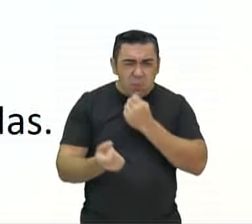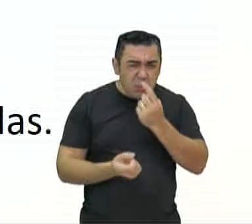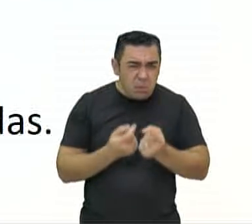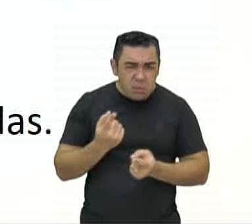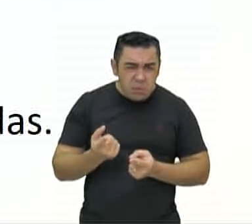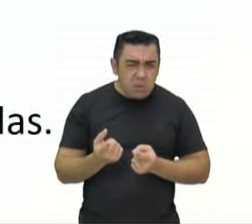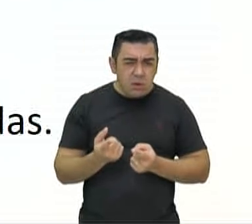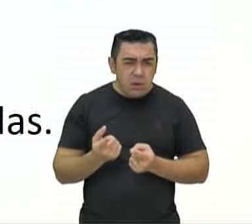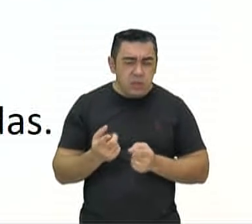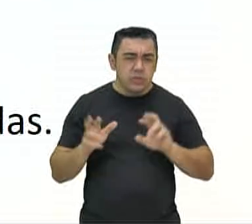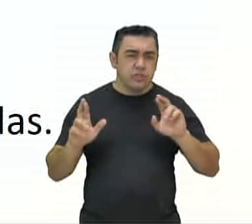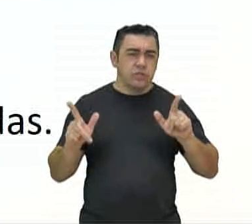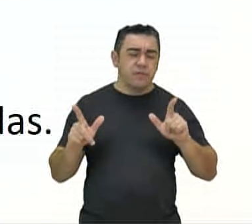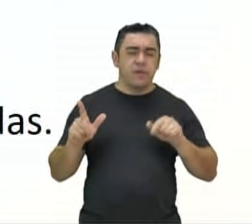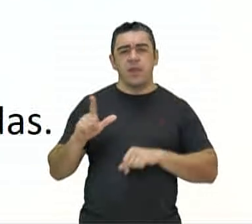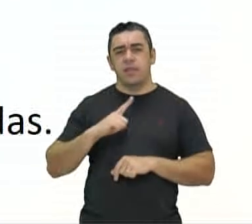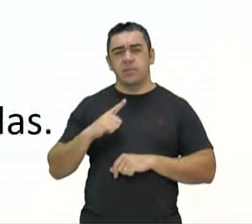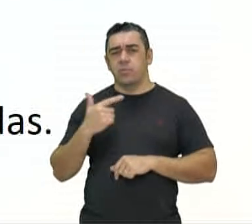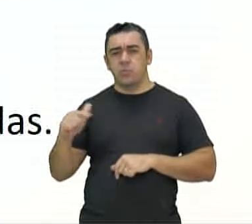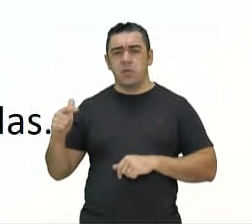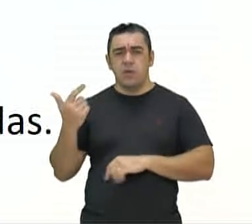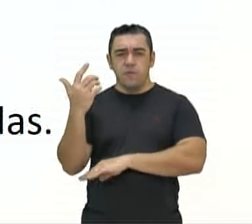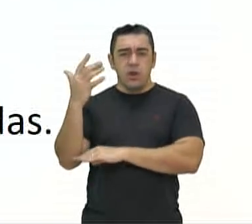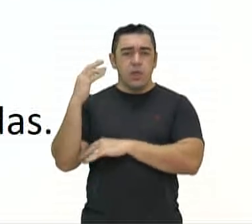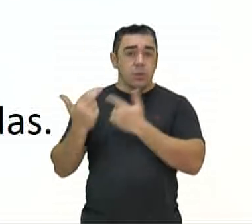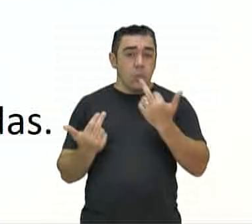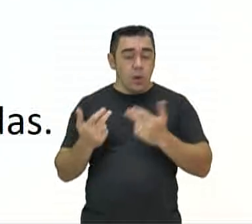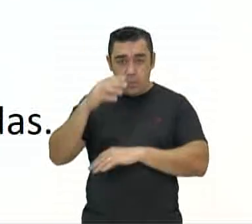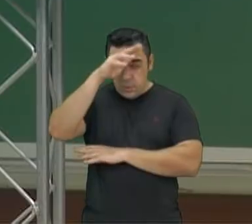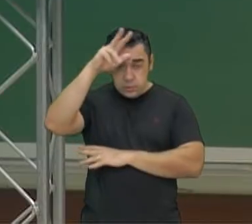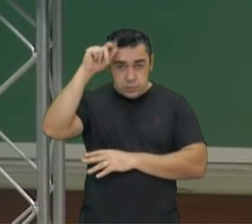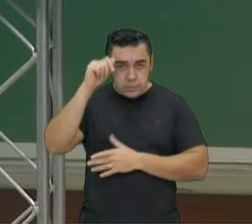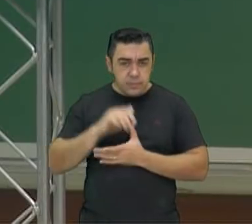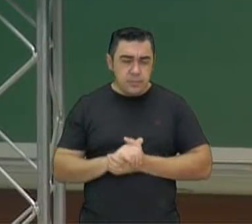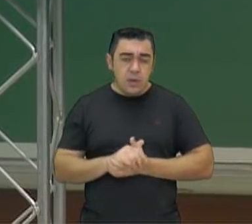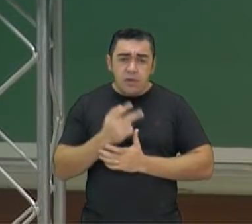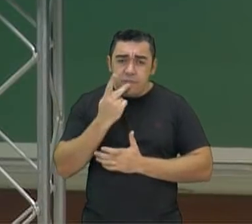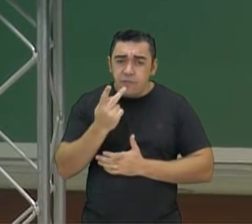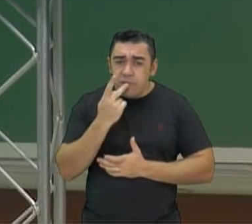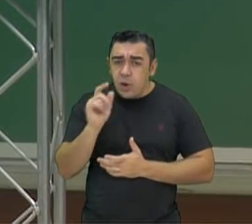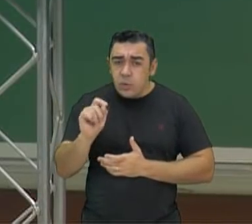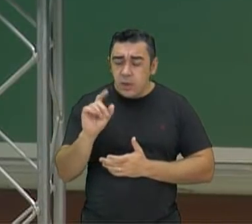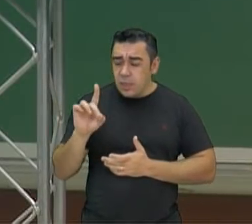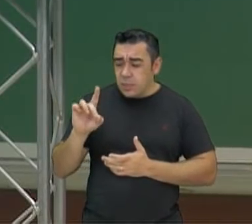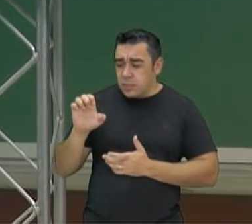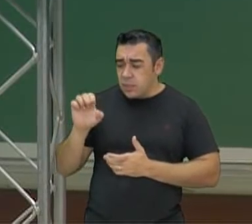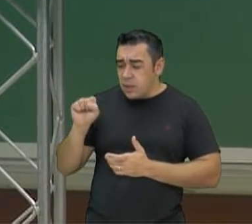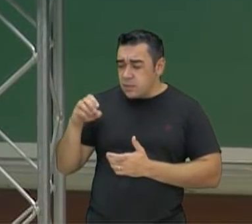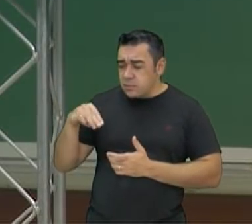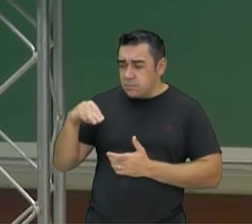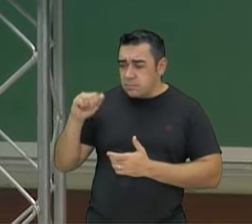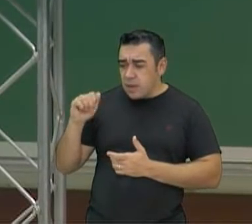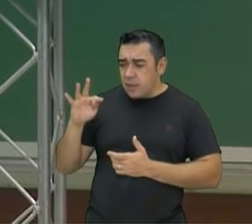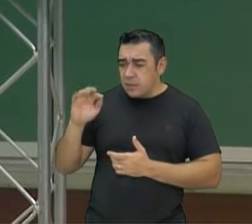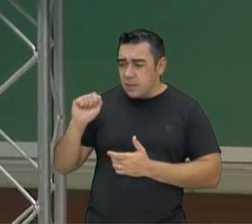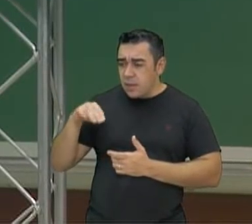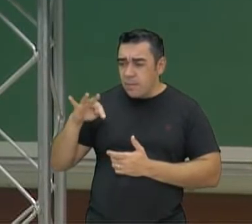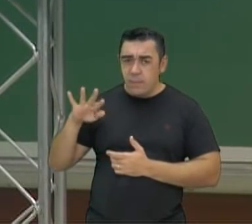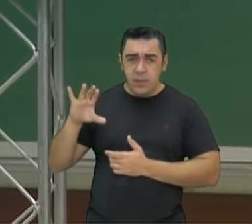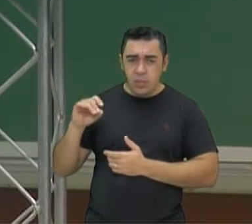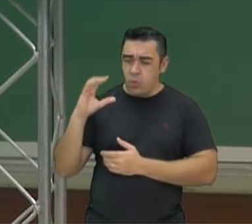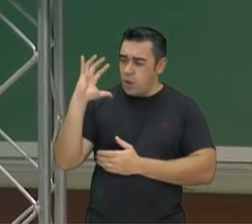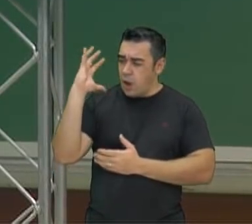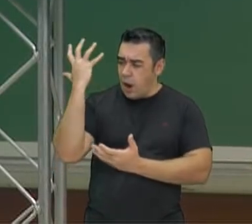tropical como a Amazônia. Gente, quando a gente fala de desmatamento, eu não tenho que associar apenas árvores de grande porte.